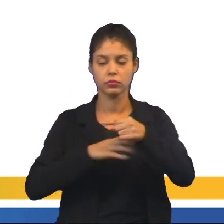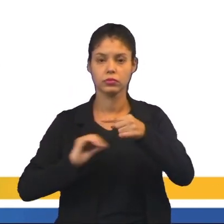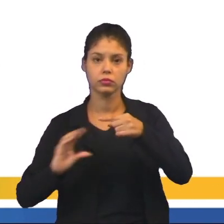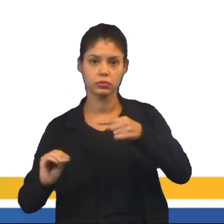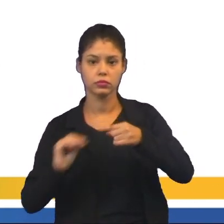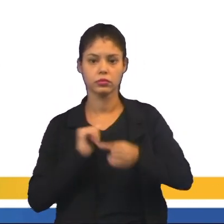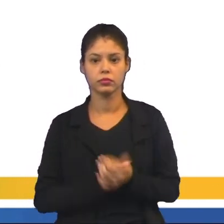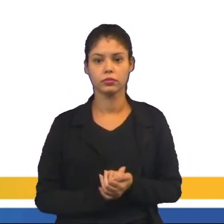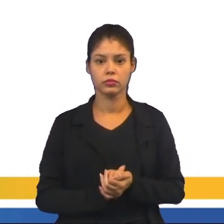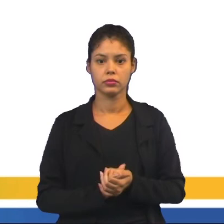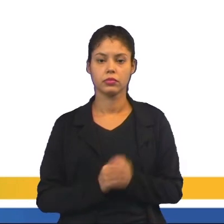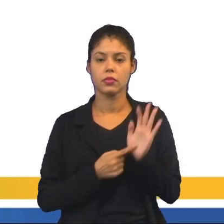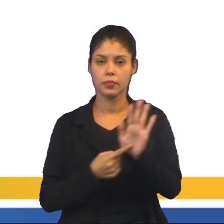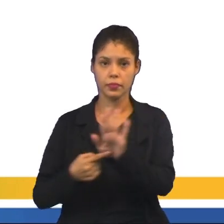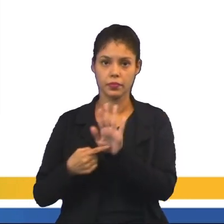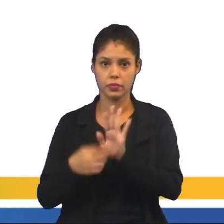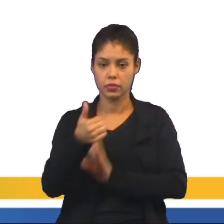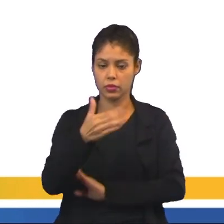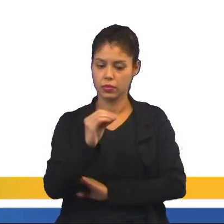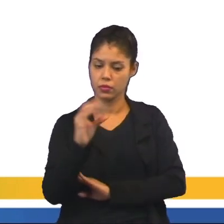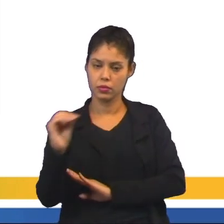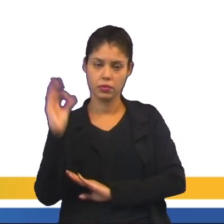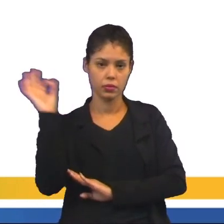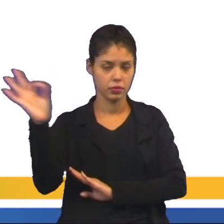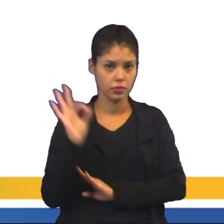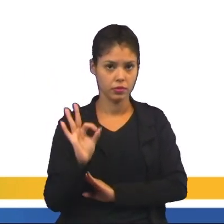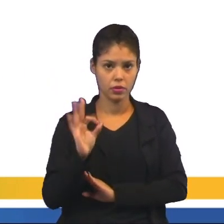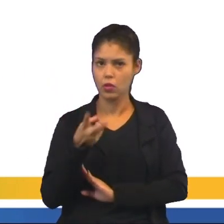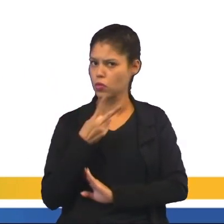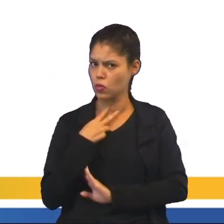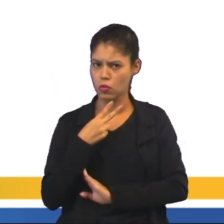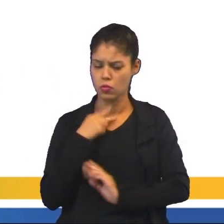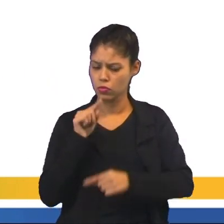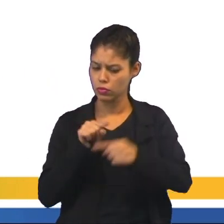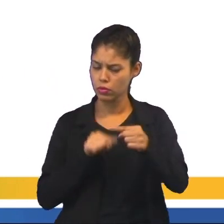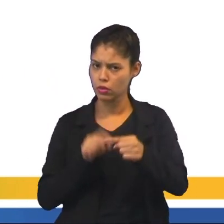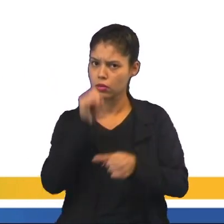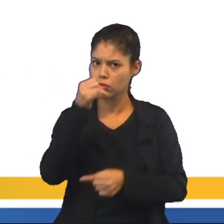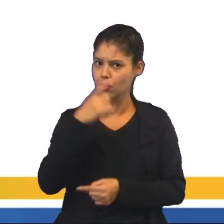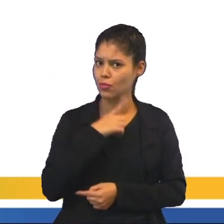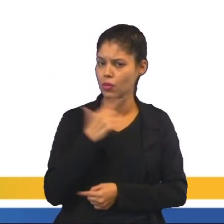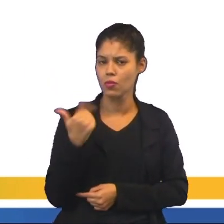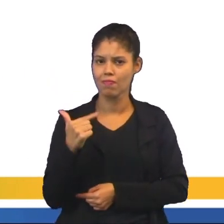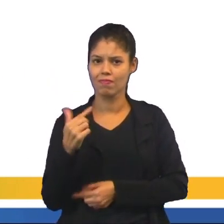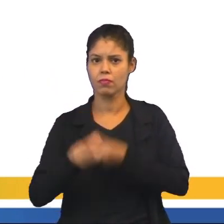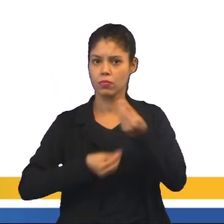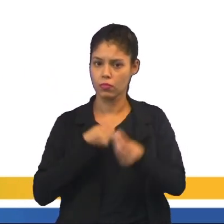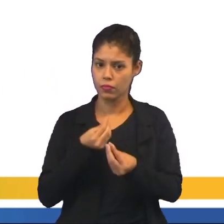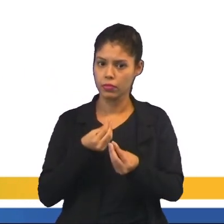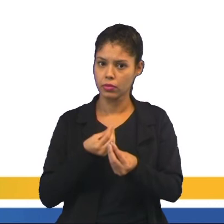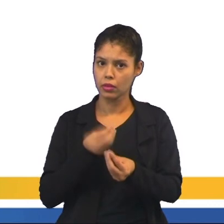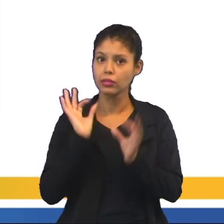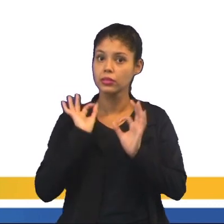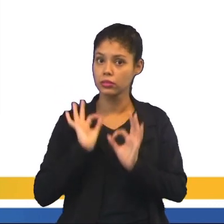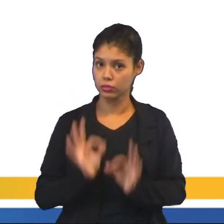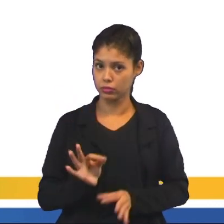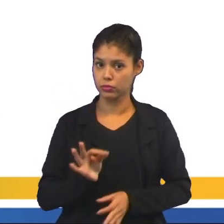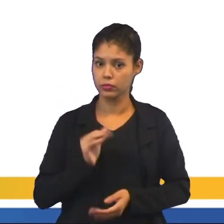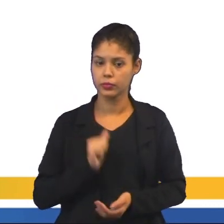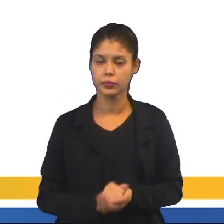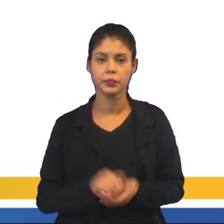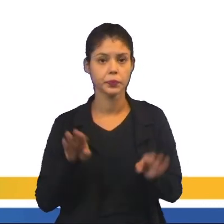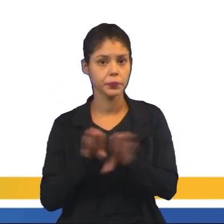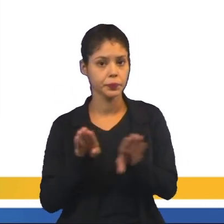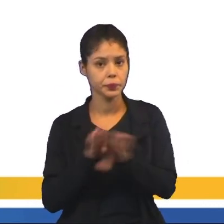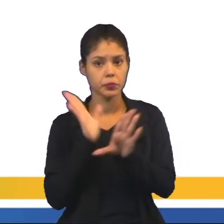100%. Eu não posso fazer divisão que não seja exata nesse caso. E a soma da relativa e porcentagem, ela